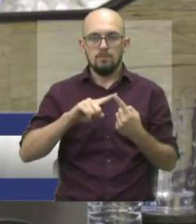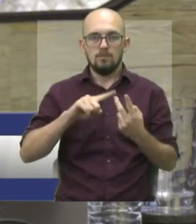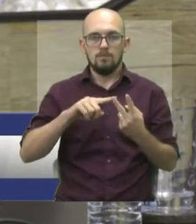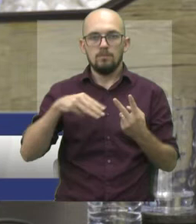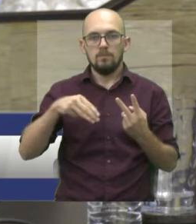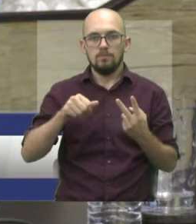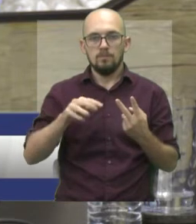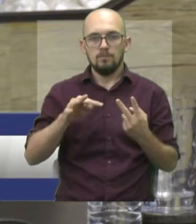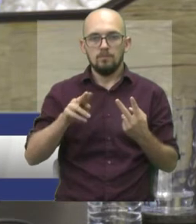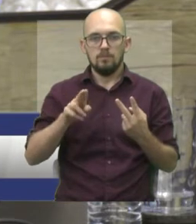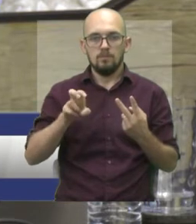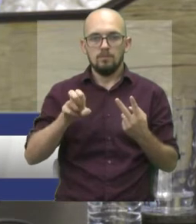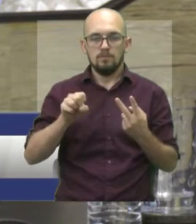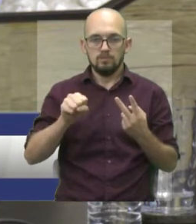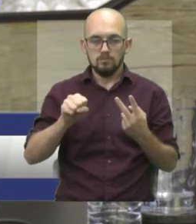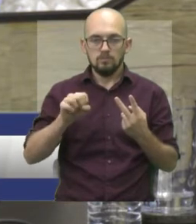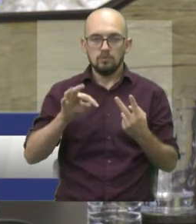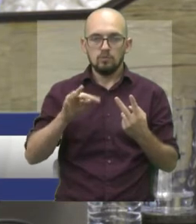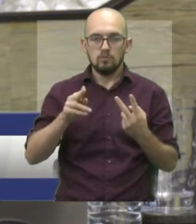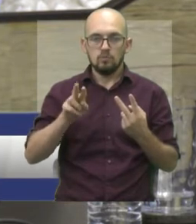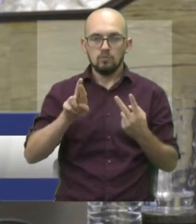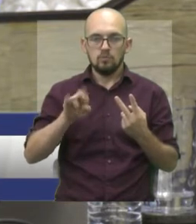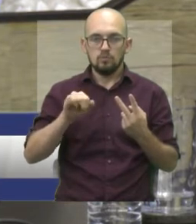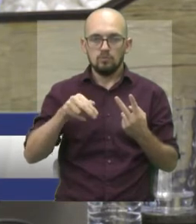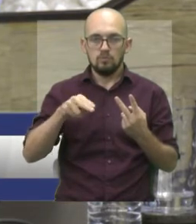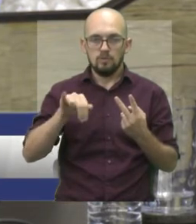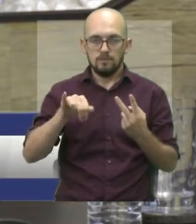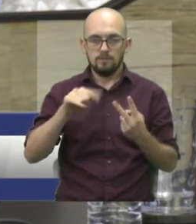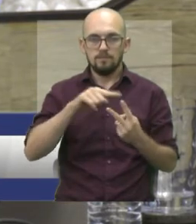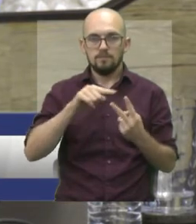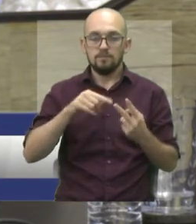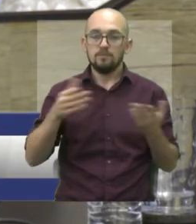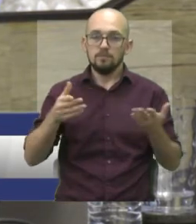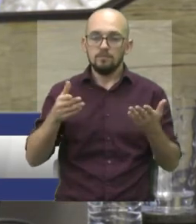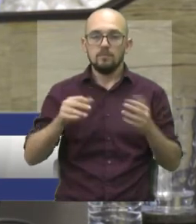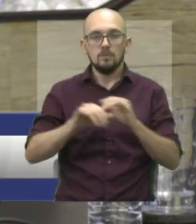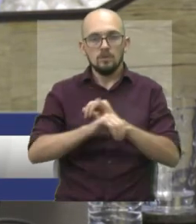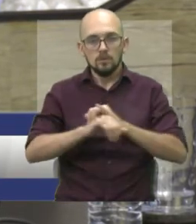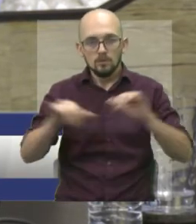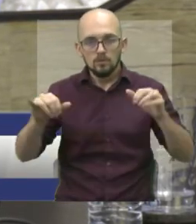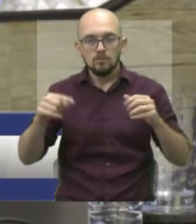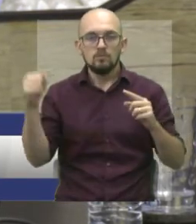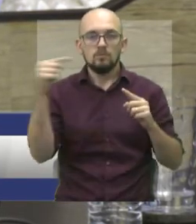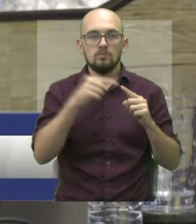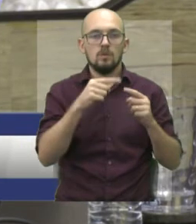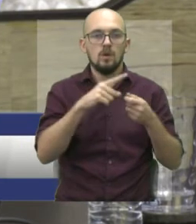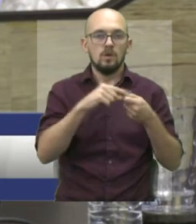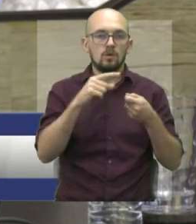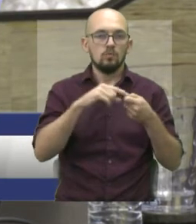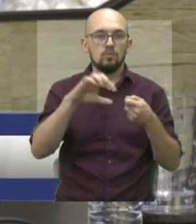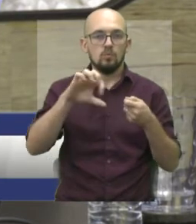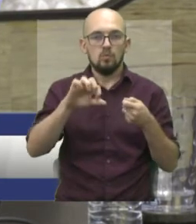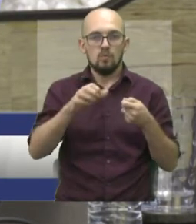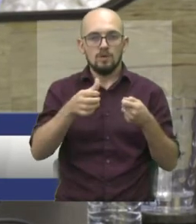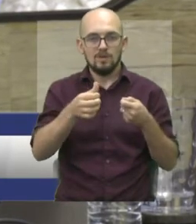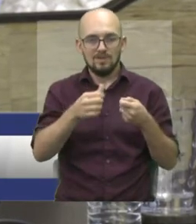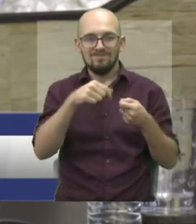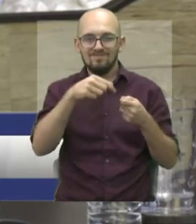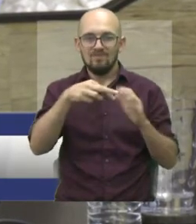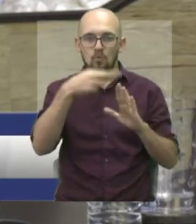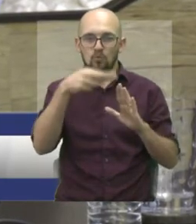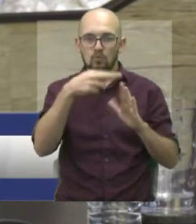Turini. Informo a todos que, de acordo com o artigo 96 da citada